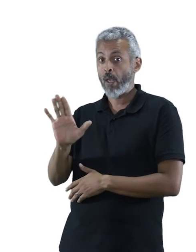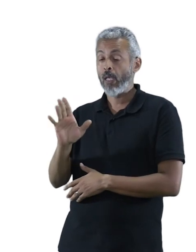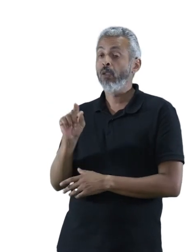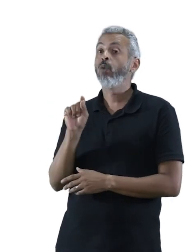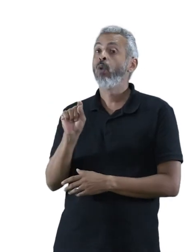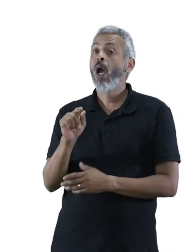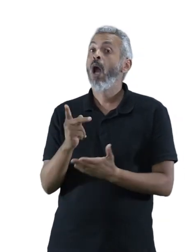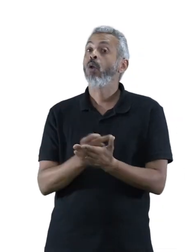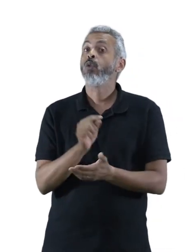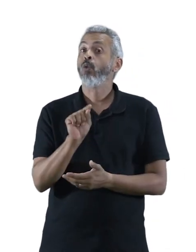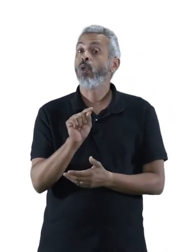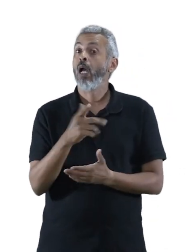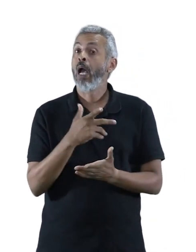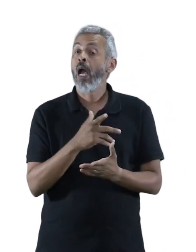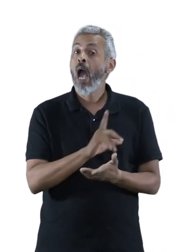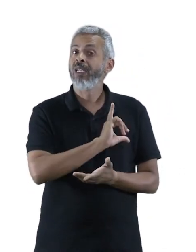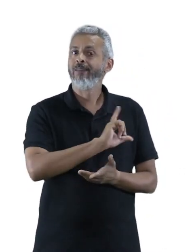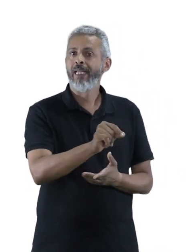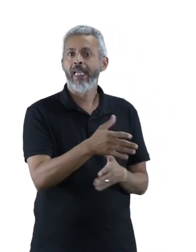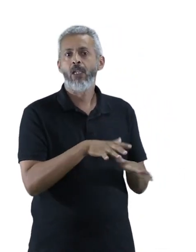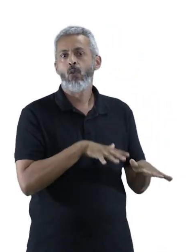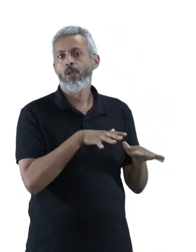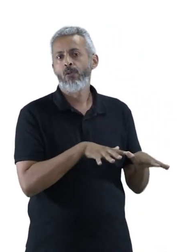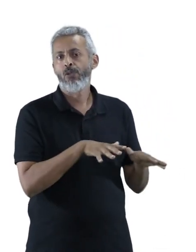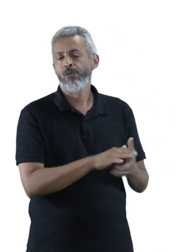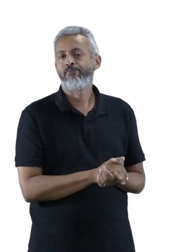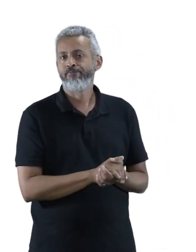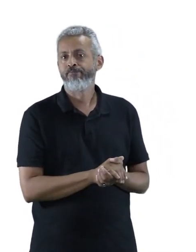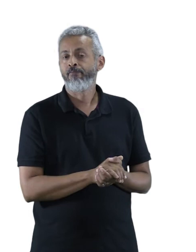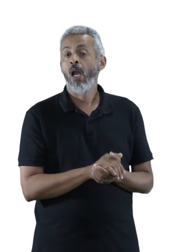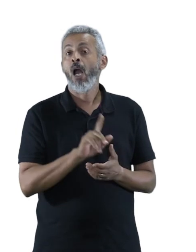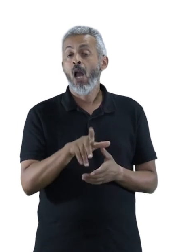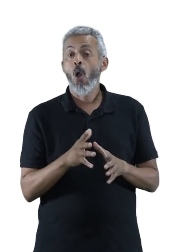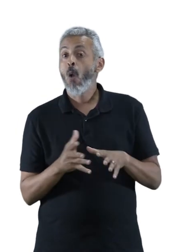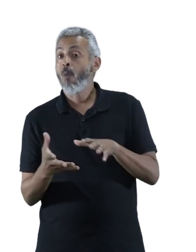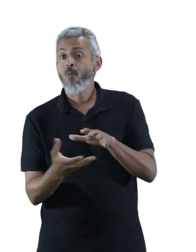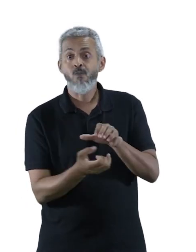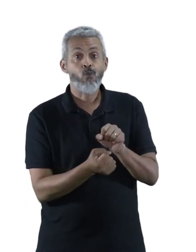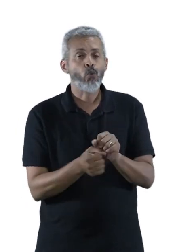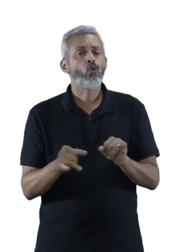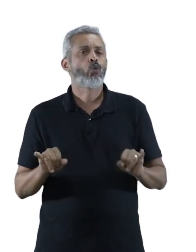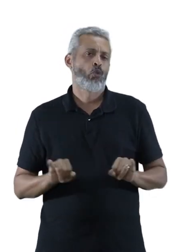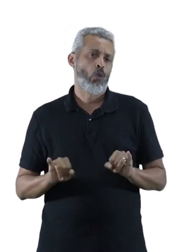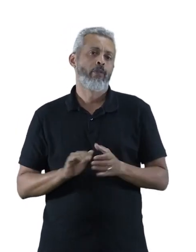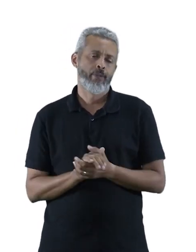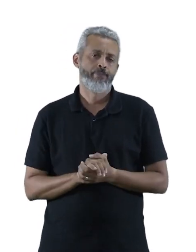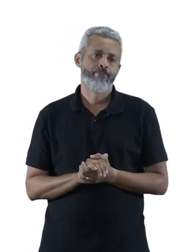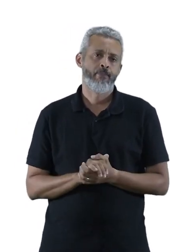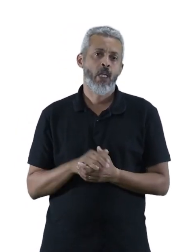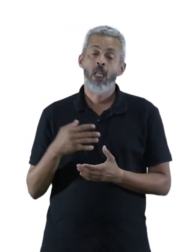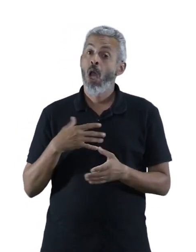balançasse um pouco e, claro, causou a saída do Reino Unido. No entanto, o mundo todo vem sofrendo com